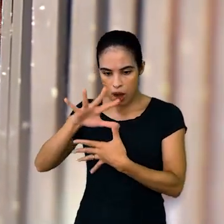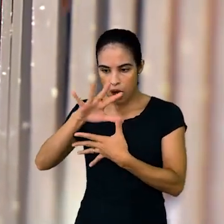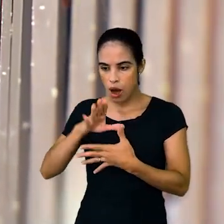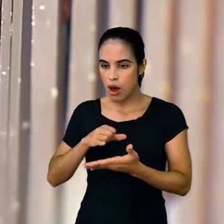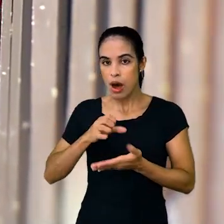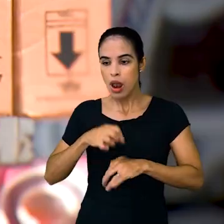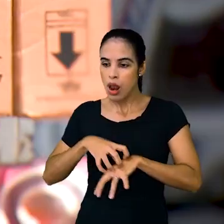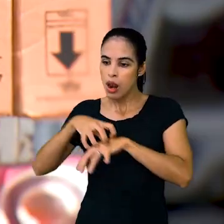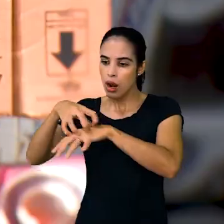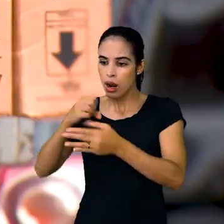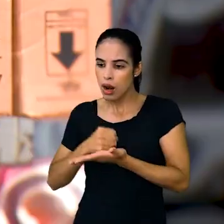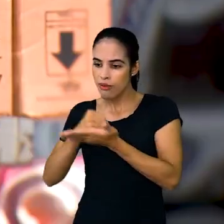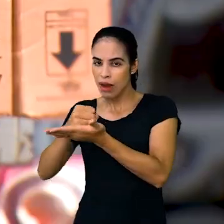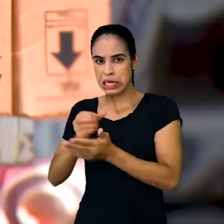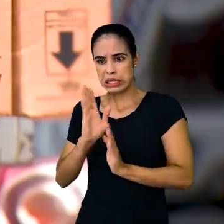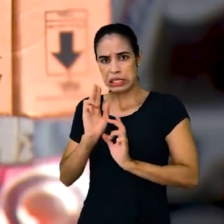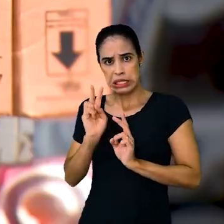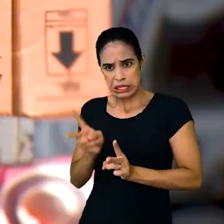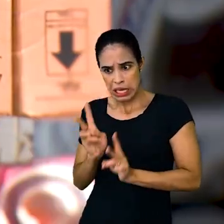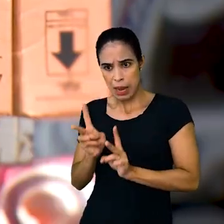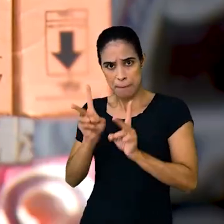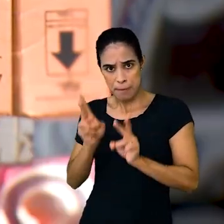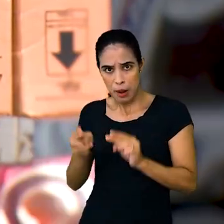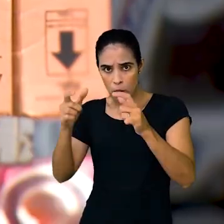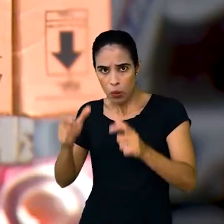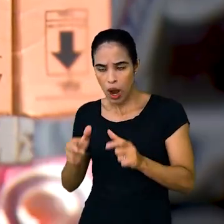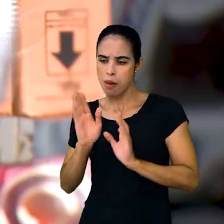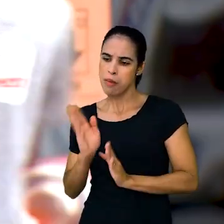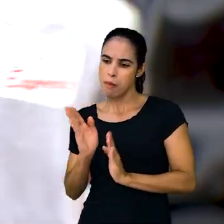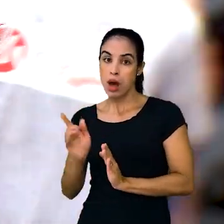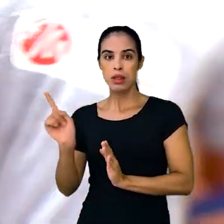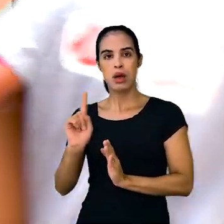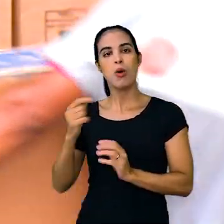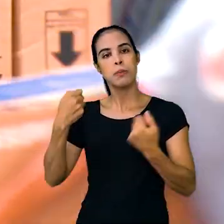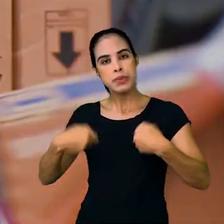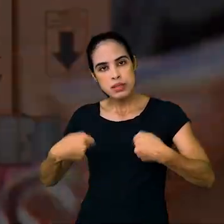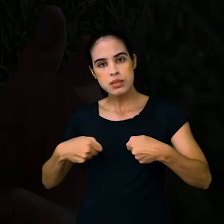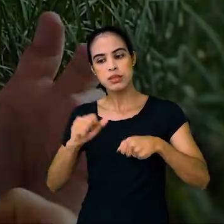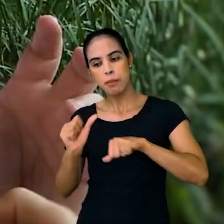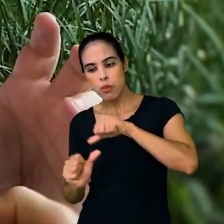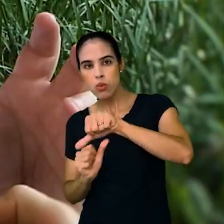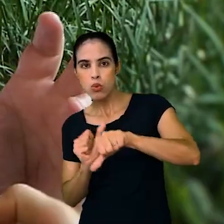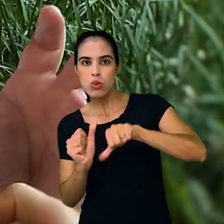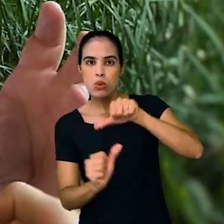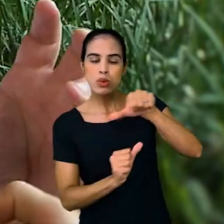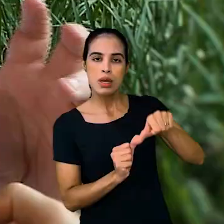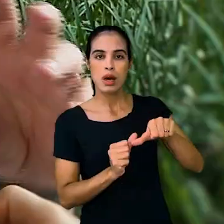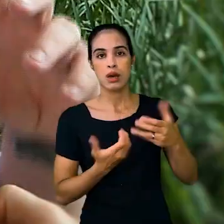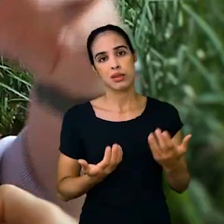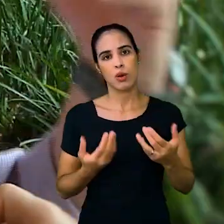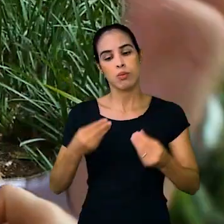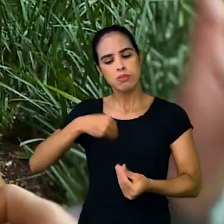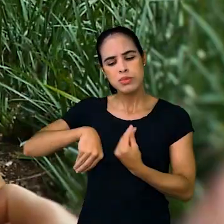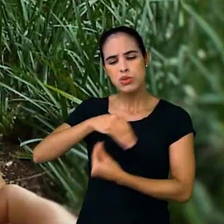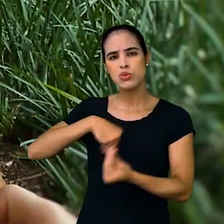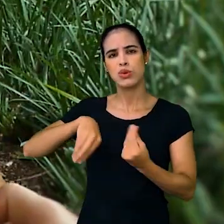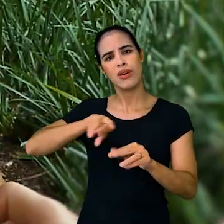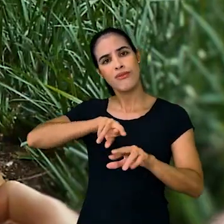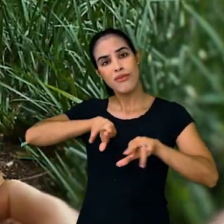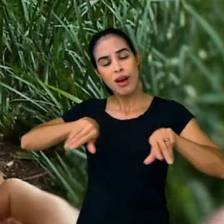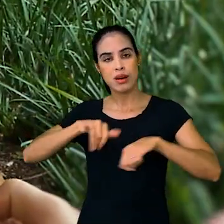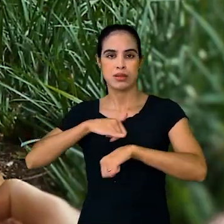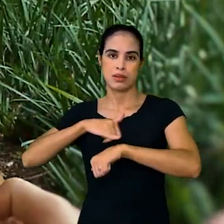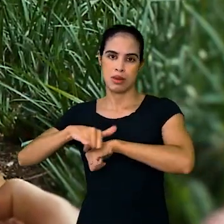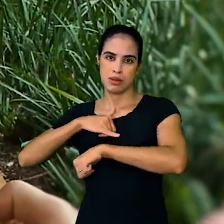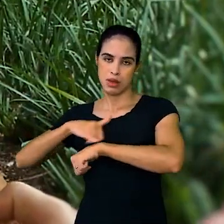fique exposto à maior probabilidade de assaltos. Então, é um misto de ações com o indivíduo, mas também com a